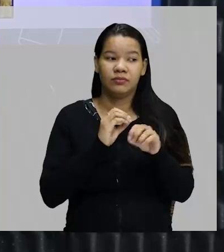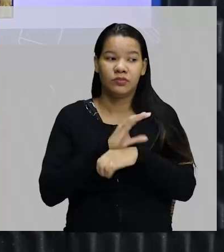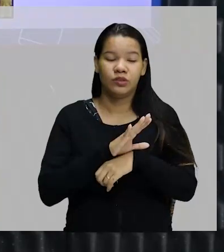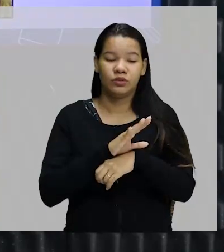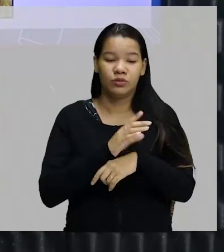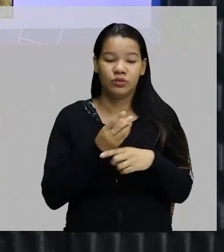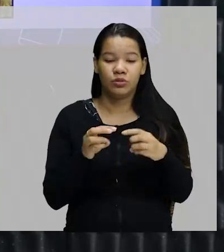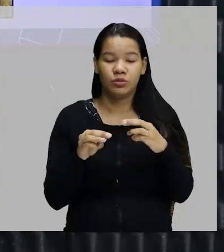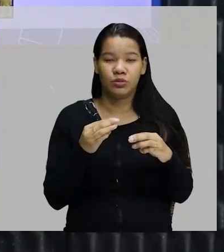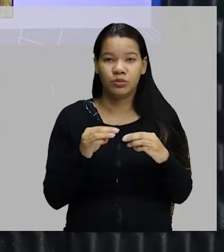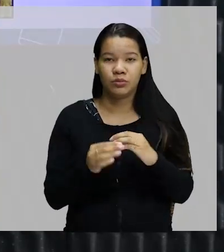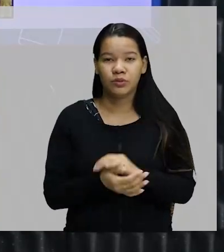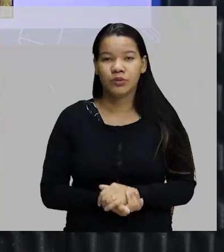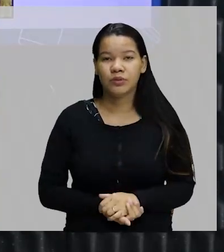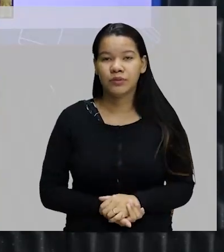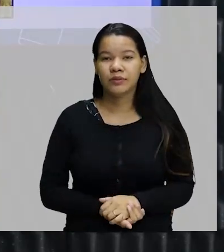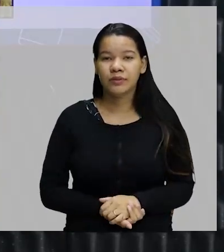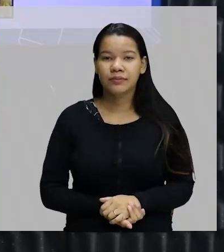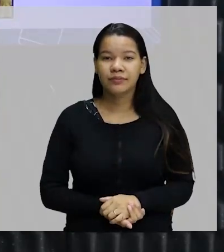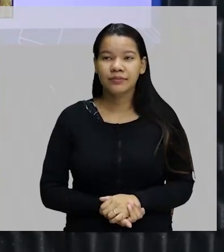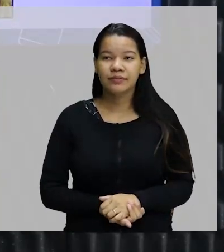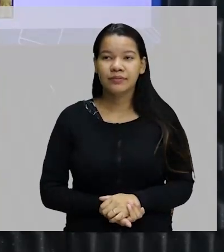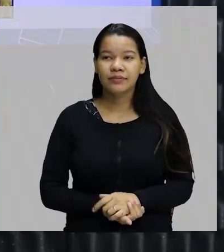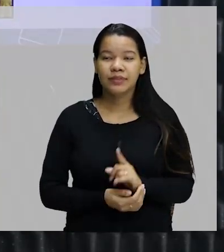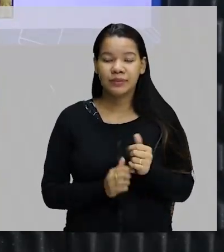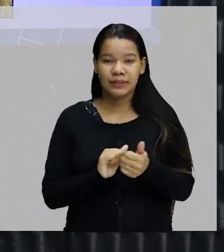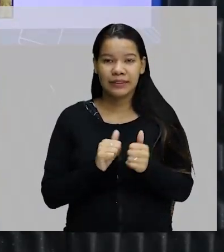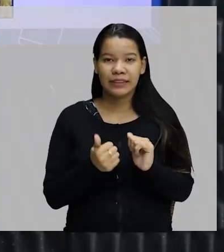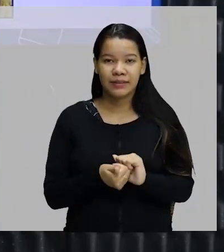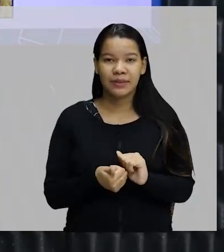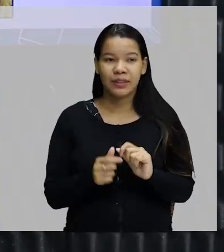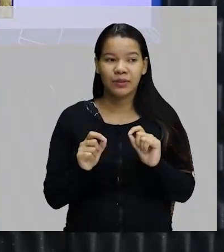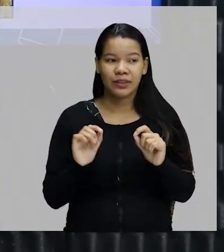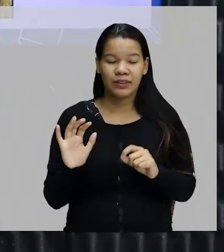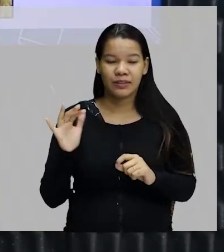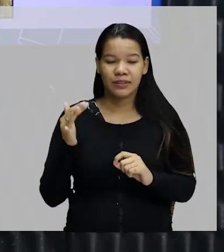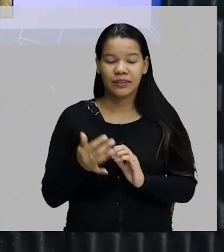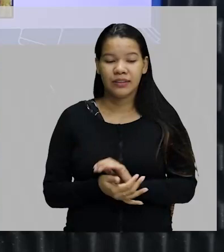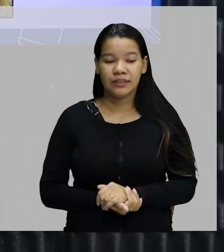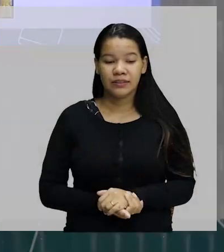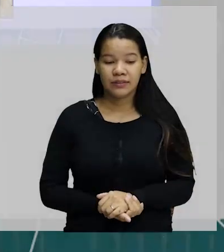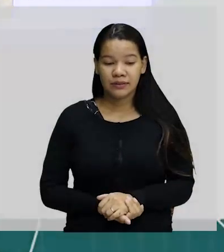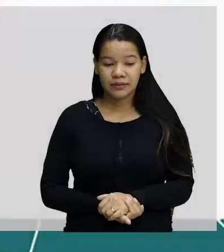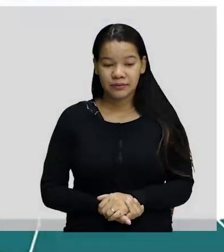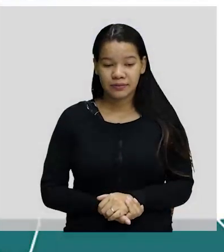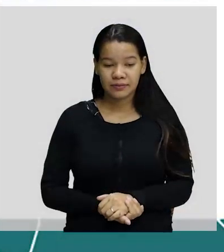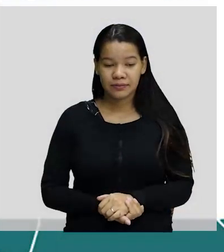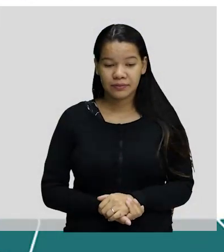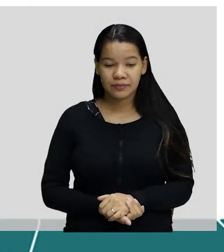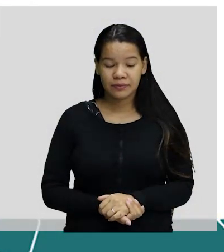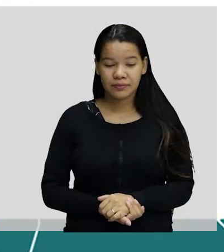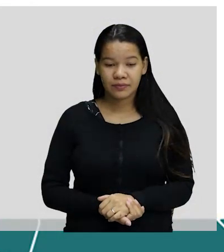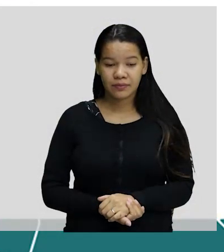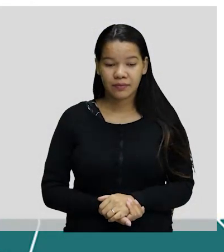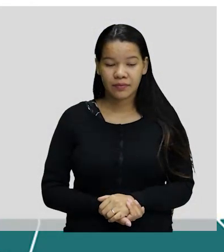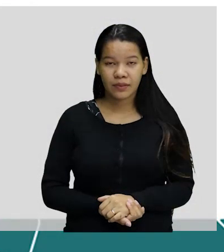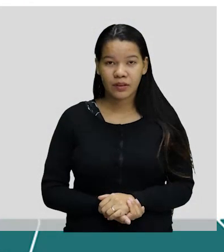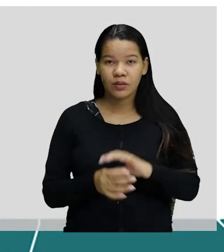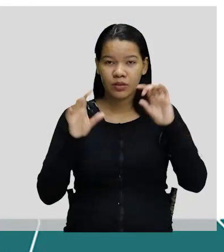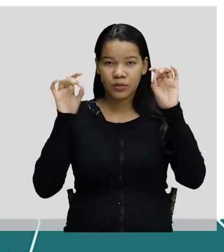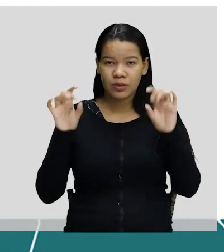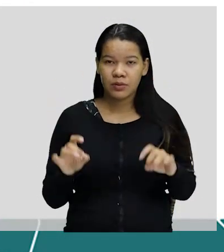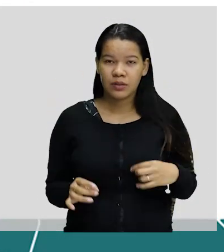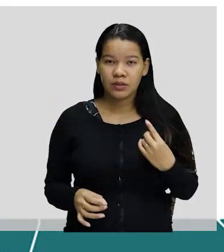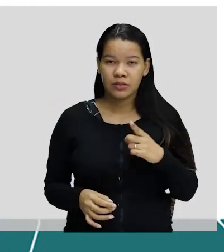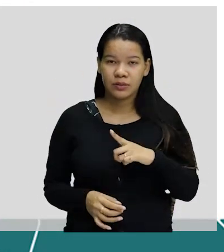está bagunçando ali um pouquinho a brincadeira. Você tem que se adequar ali ao que está acontecendo. Aí, como os principais que nós temos